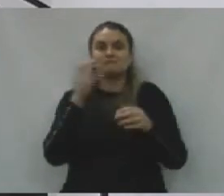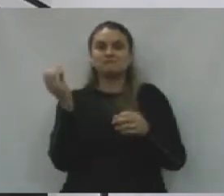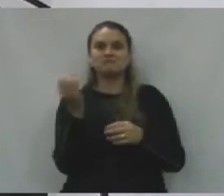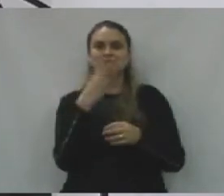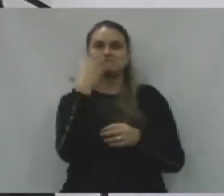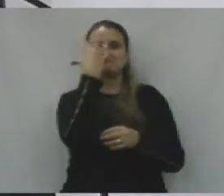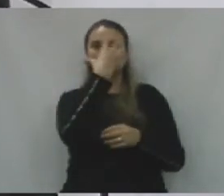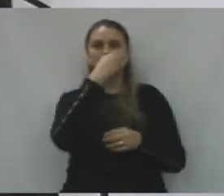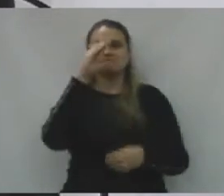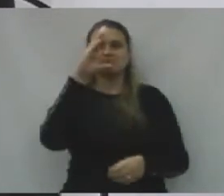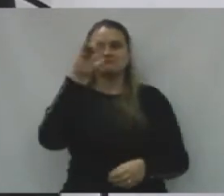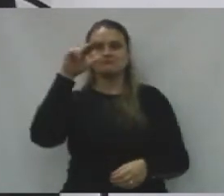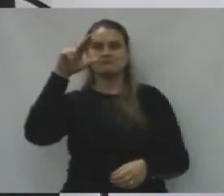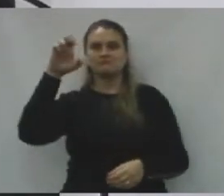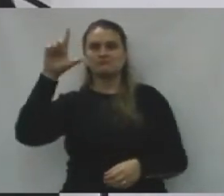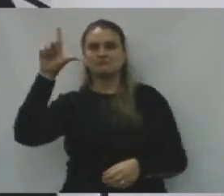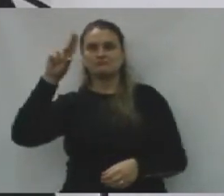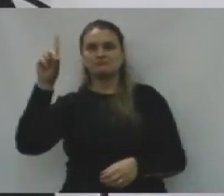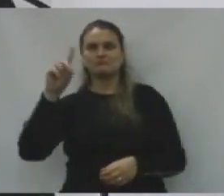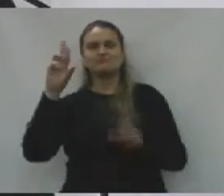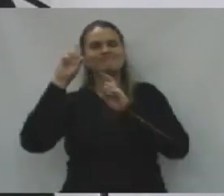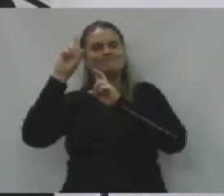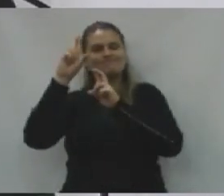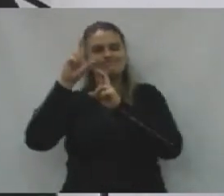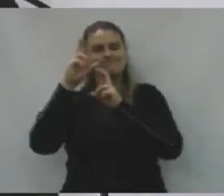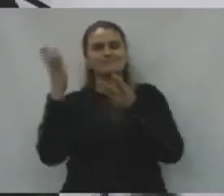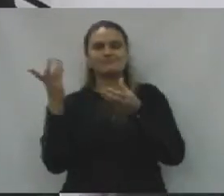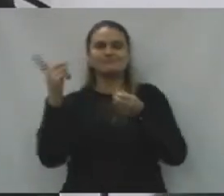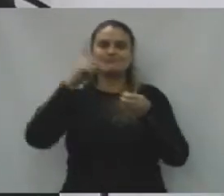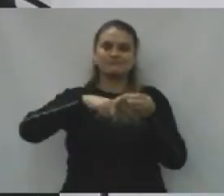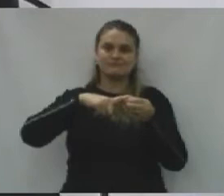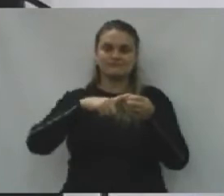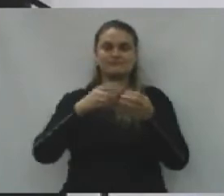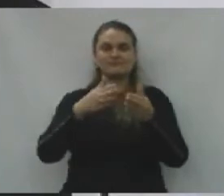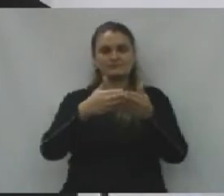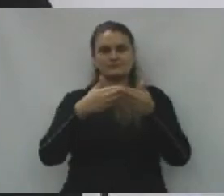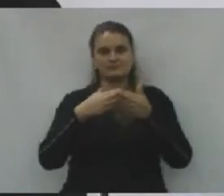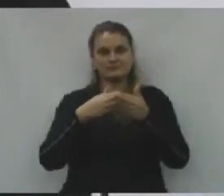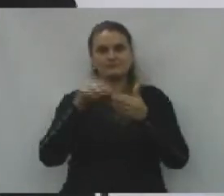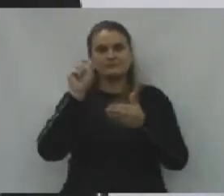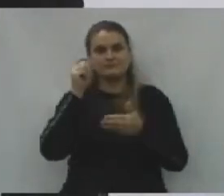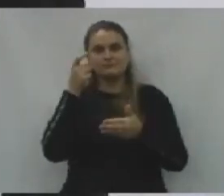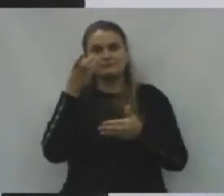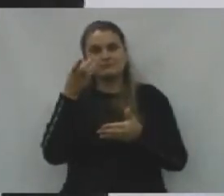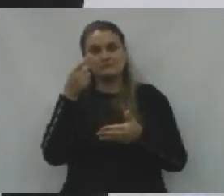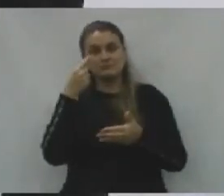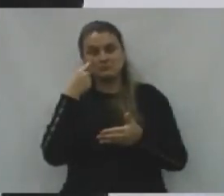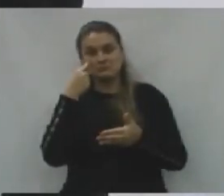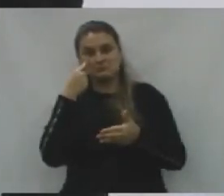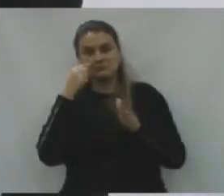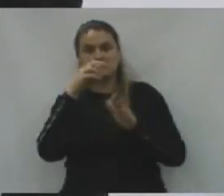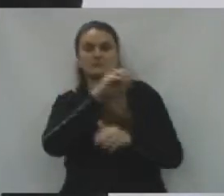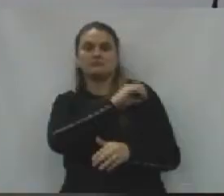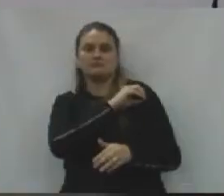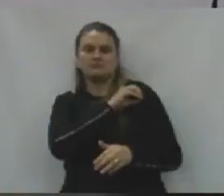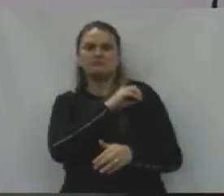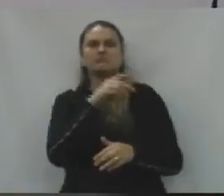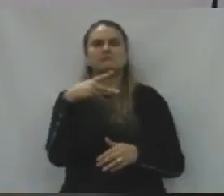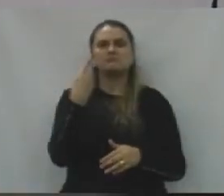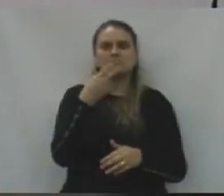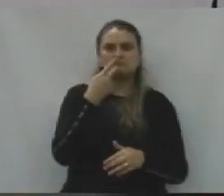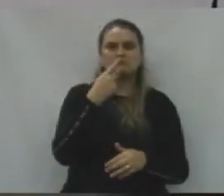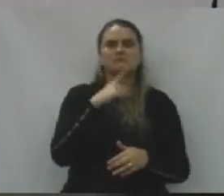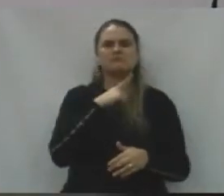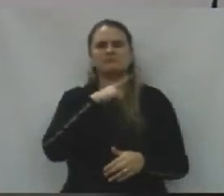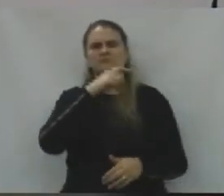reaberto. E agora, torcemos para que logo ele volte. Ao pedido de quem queria ver o número, inclusive com falas de que